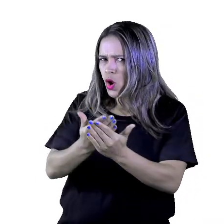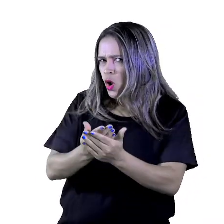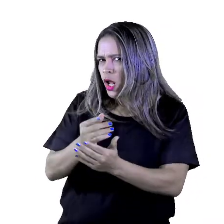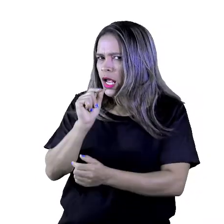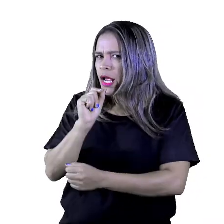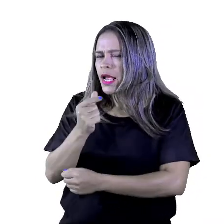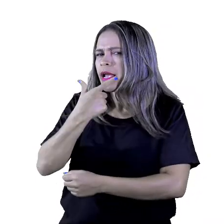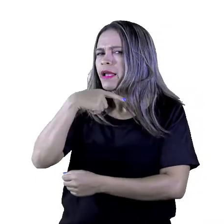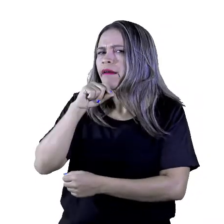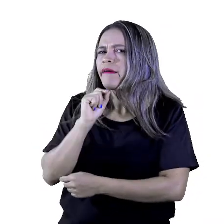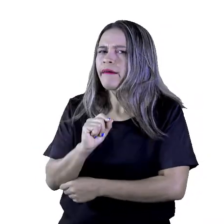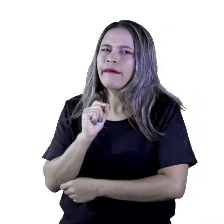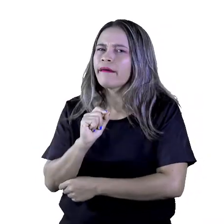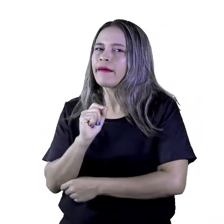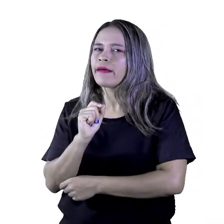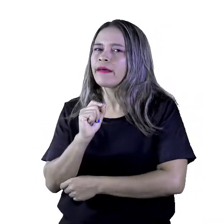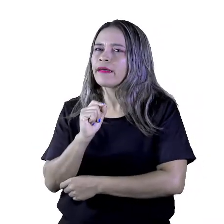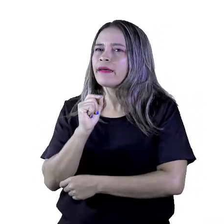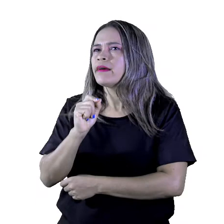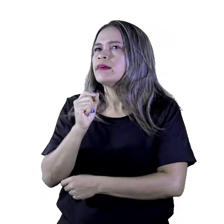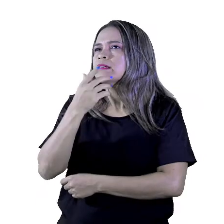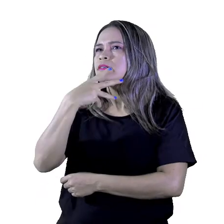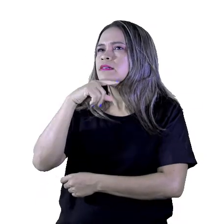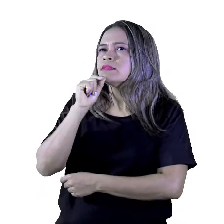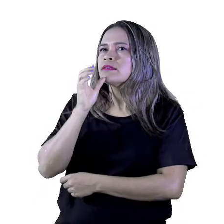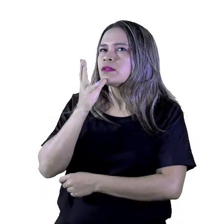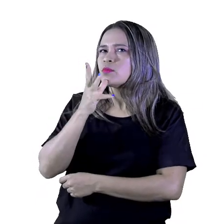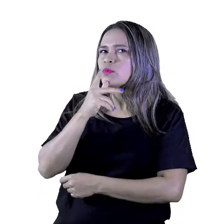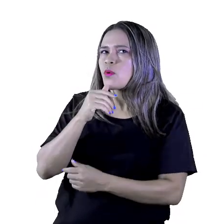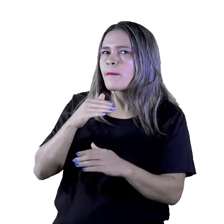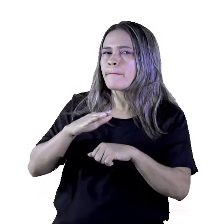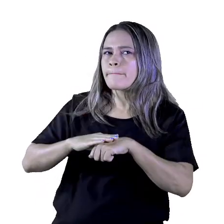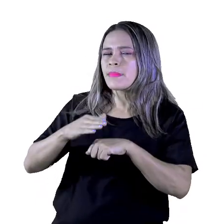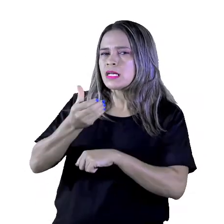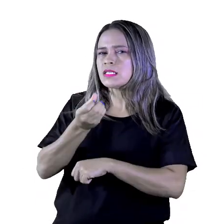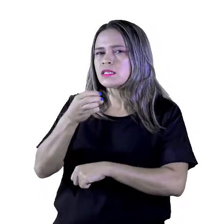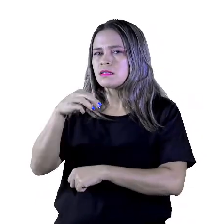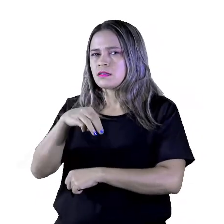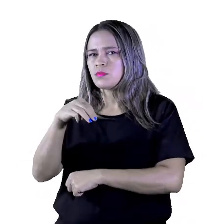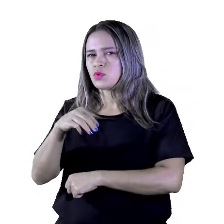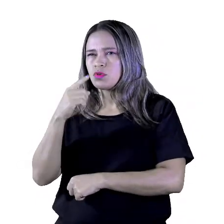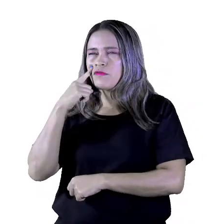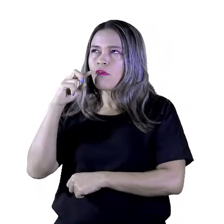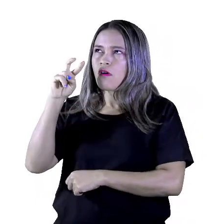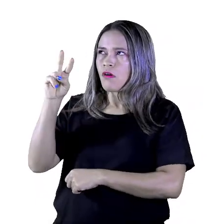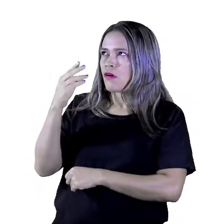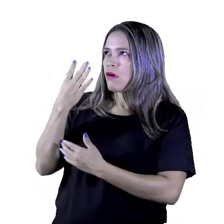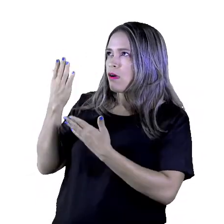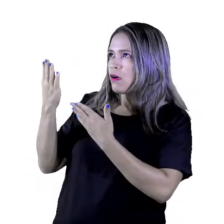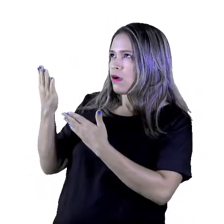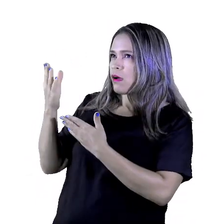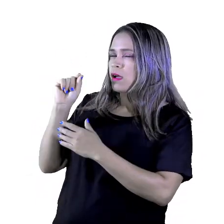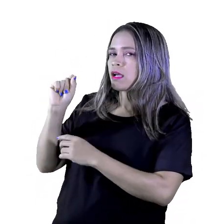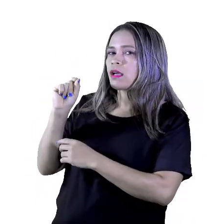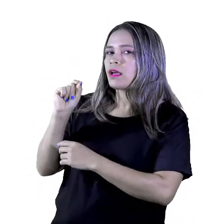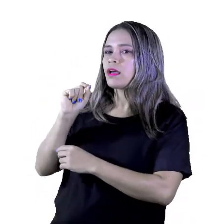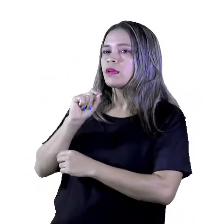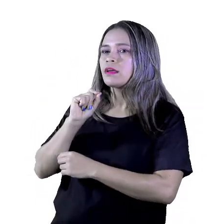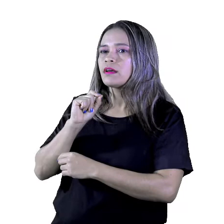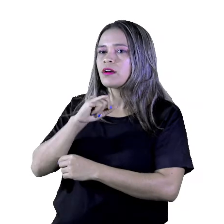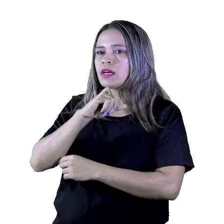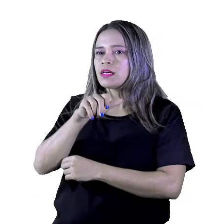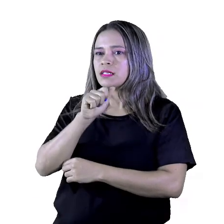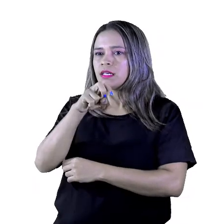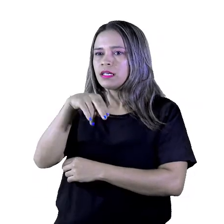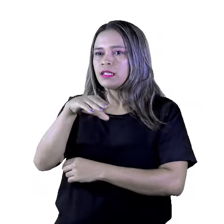aluno que se teve? Quem demorou mais de 60 minutos para chegar à escola? Se a gente for observar o gráfico, foi a